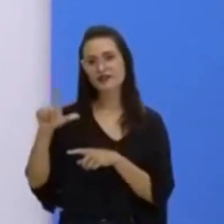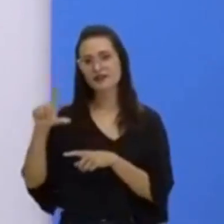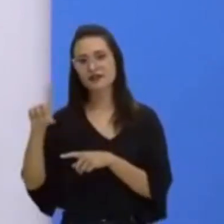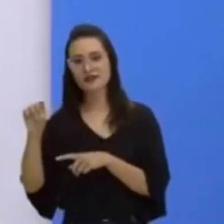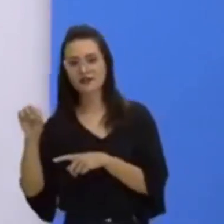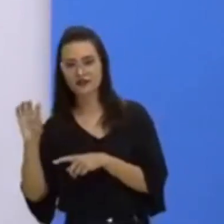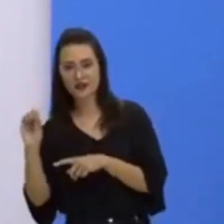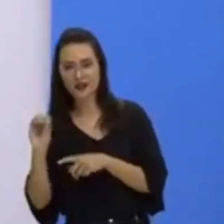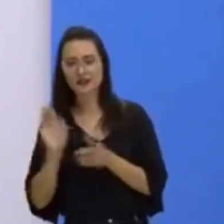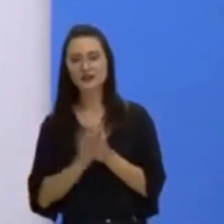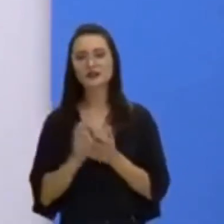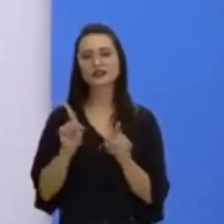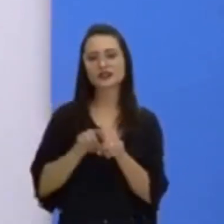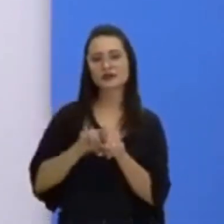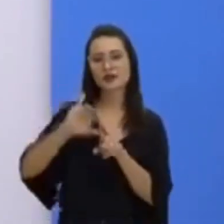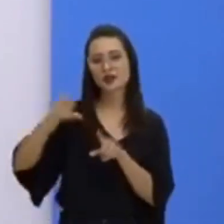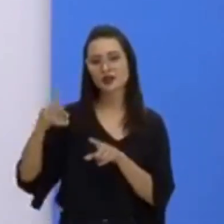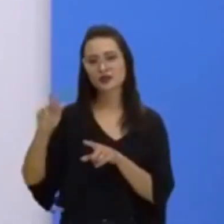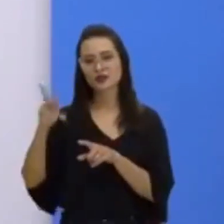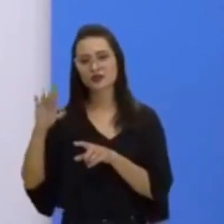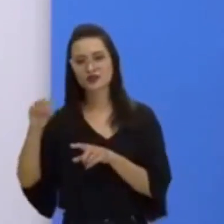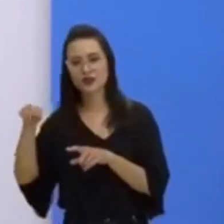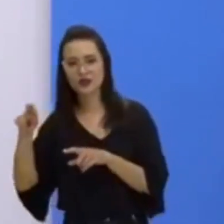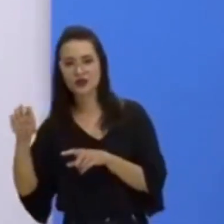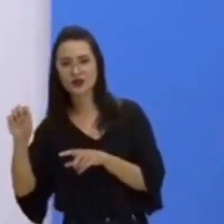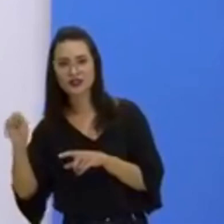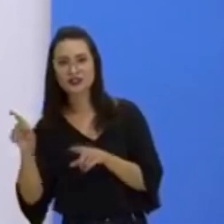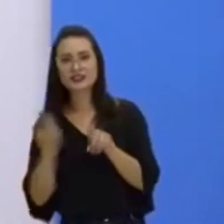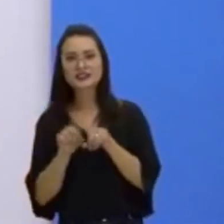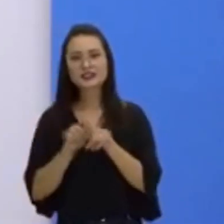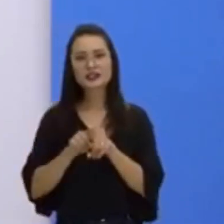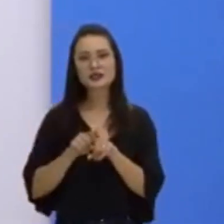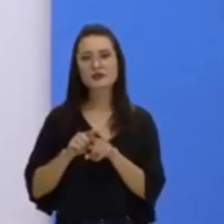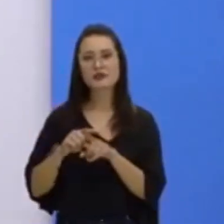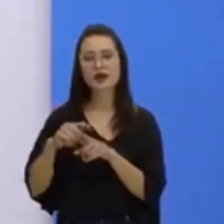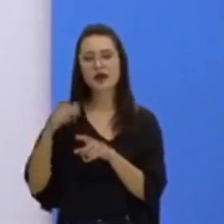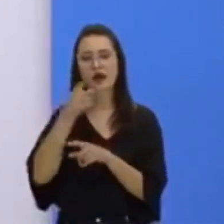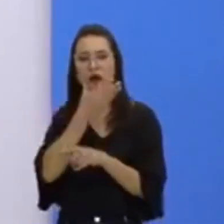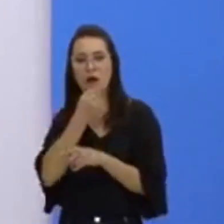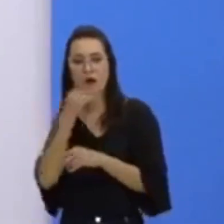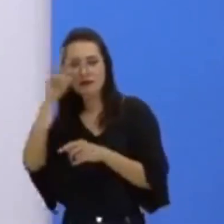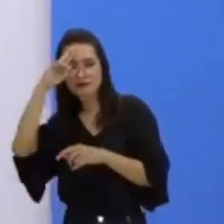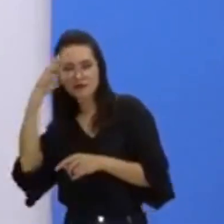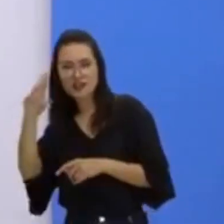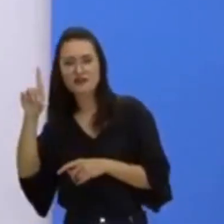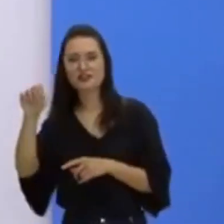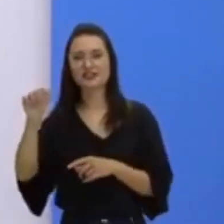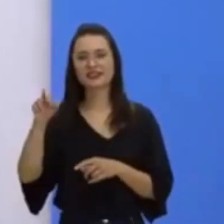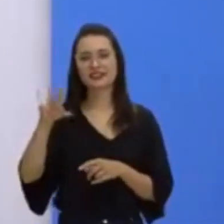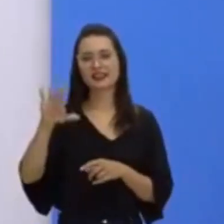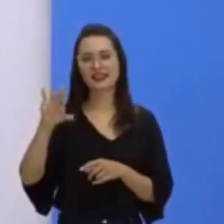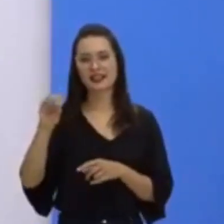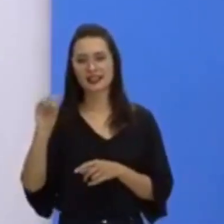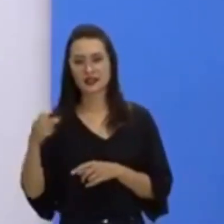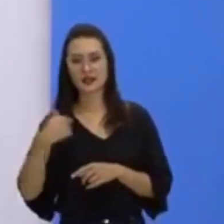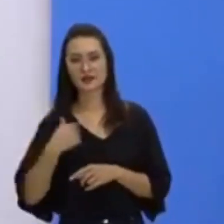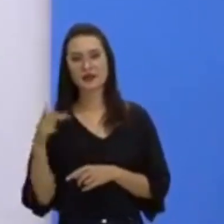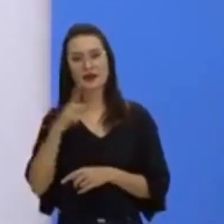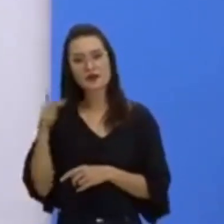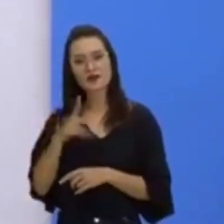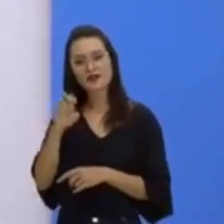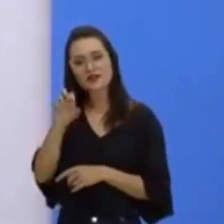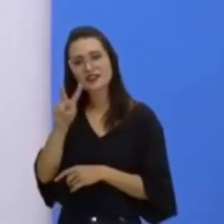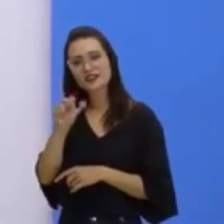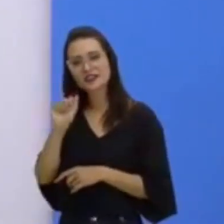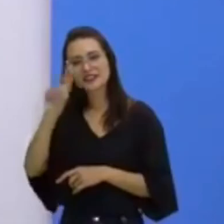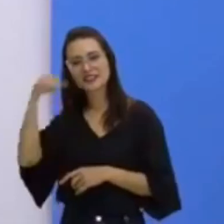Jones, o Marcel e também o nosso, o Dário lá, produtor magnânimo ali no comando, beleza? Eu sou o Emmanuel Ferreira, até